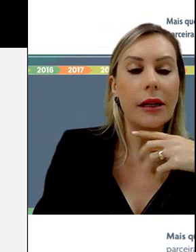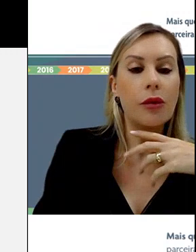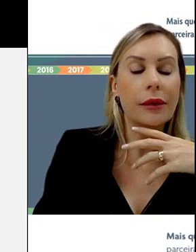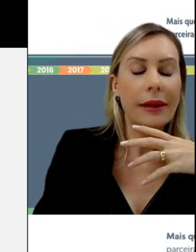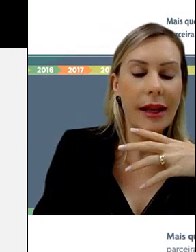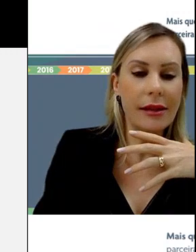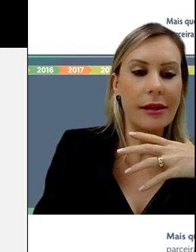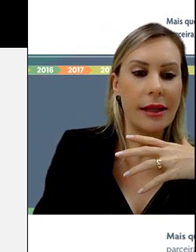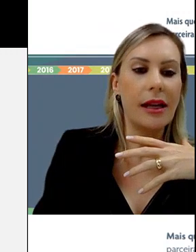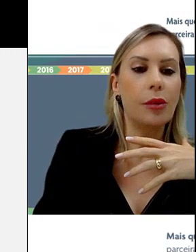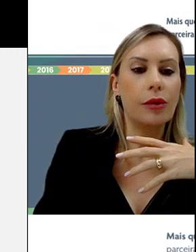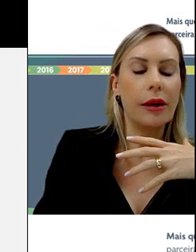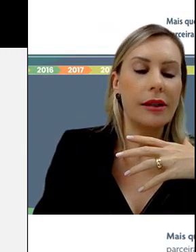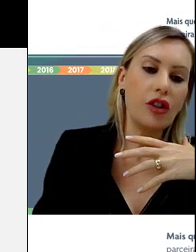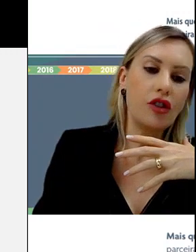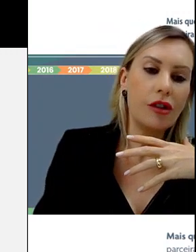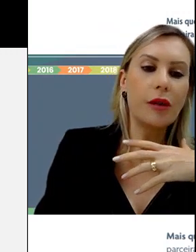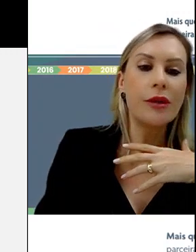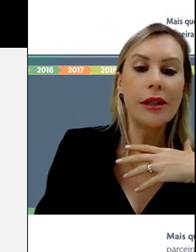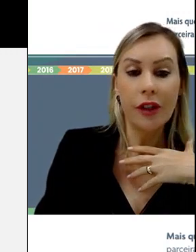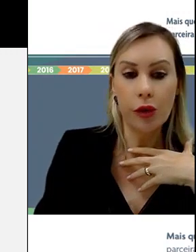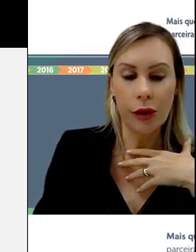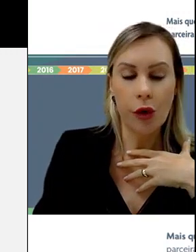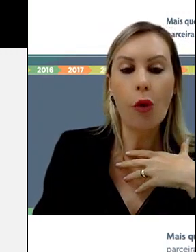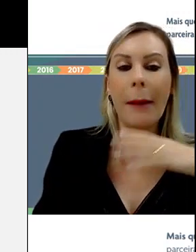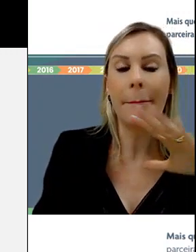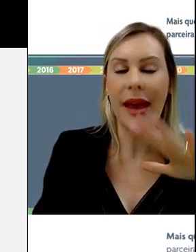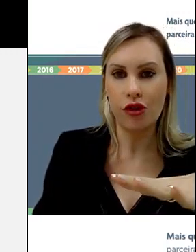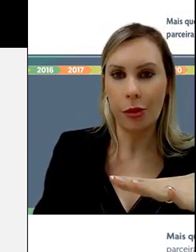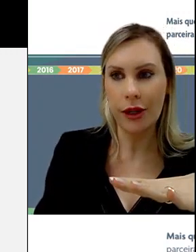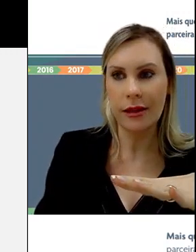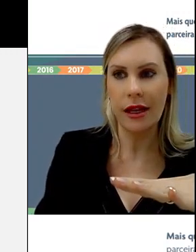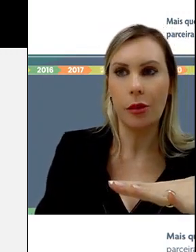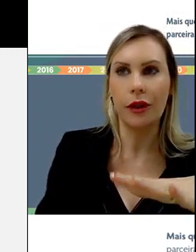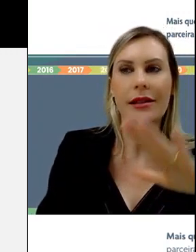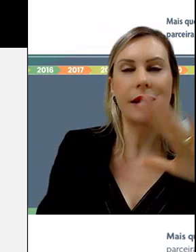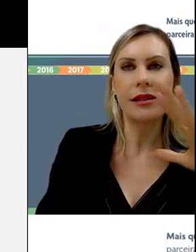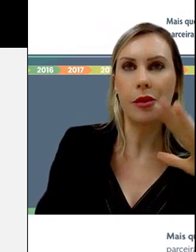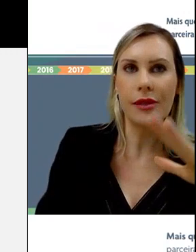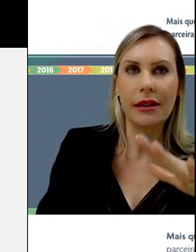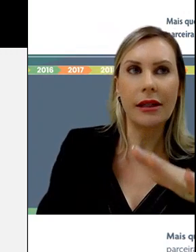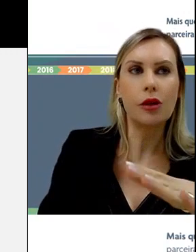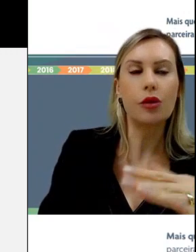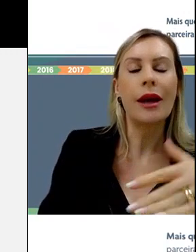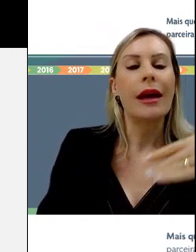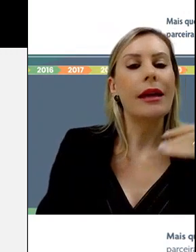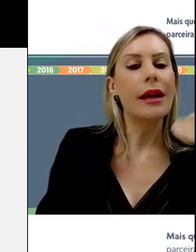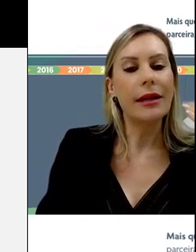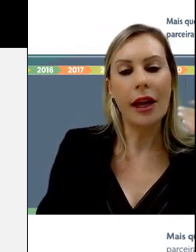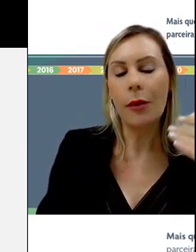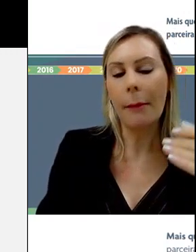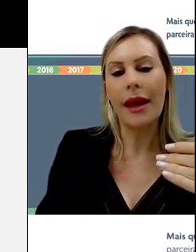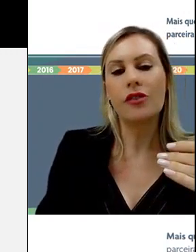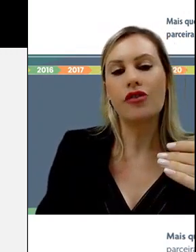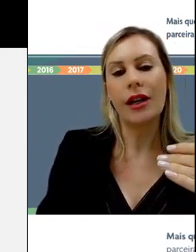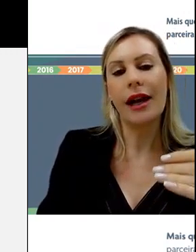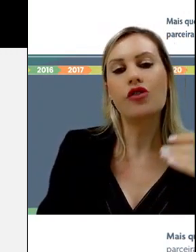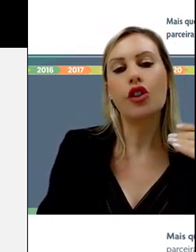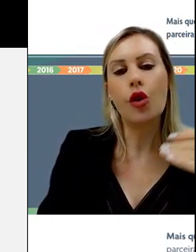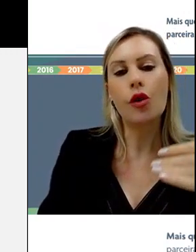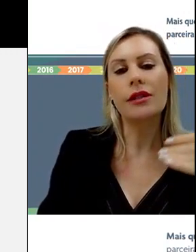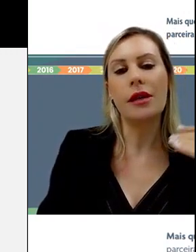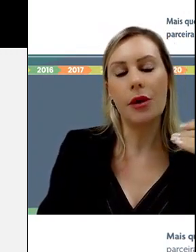né? Então, nesse exemplo, se a gente tiver um servidor com uma média, por exemplo, né, está se aposentando e ele tem uma